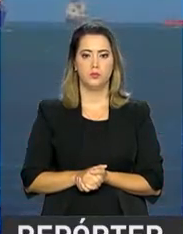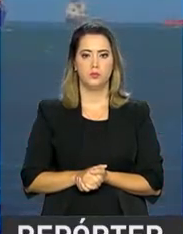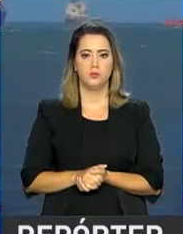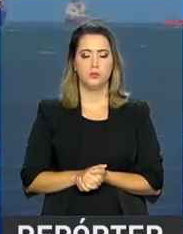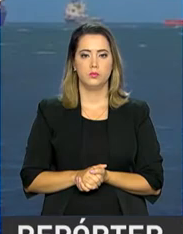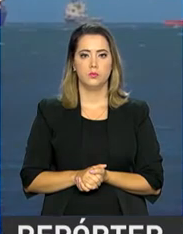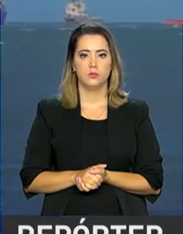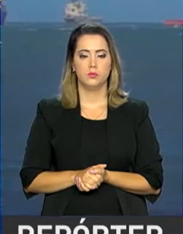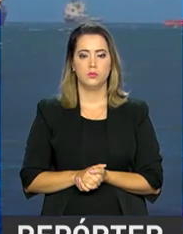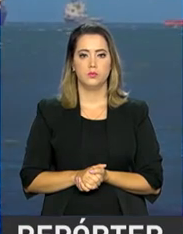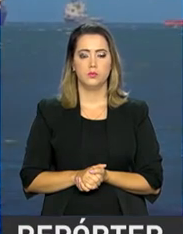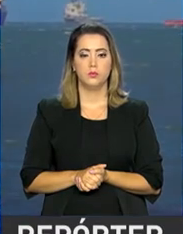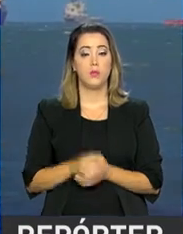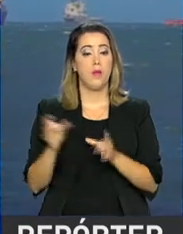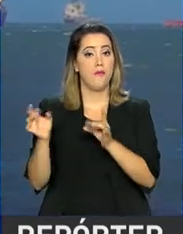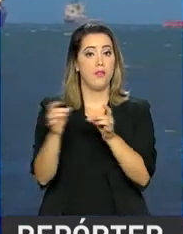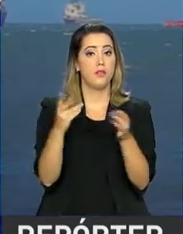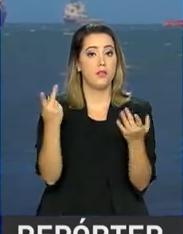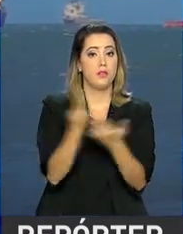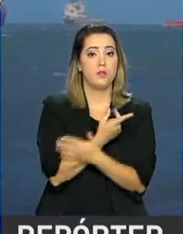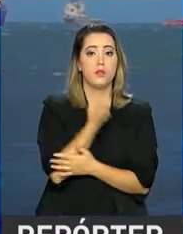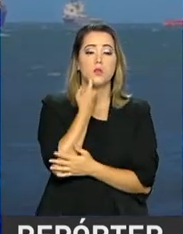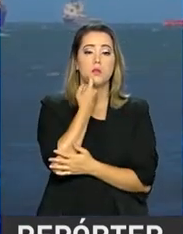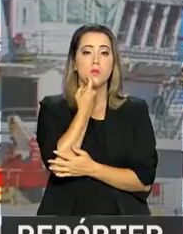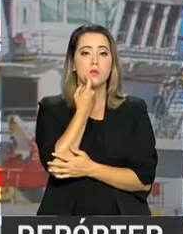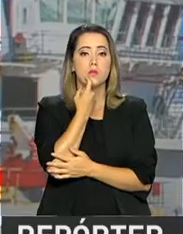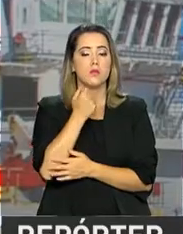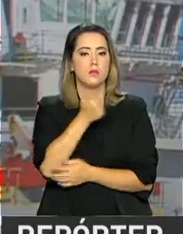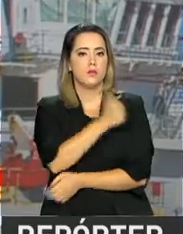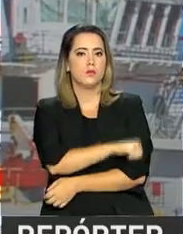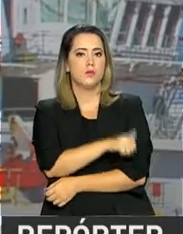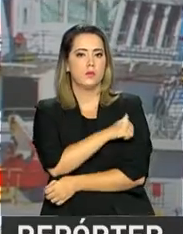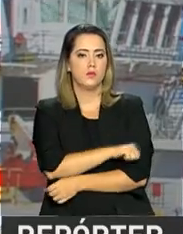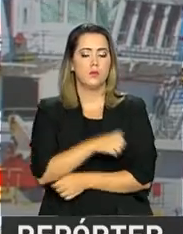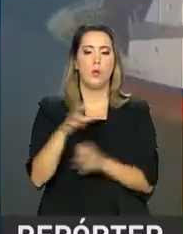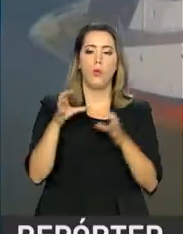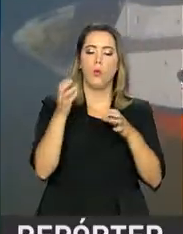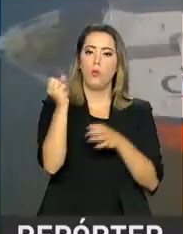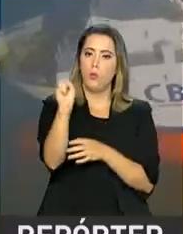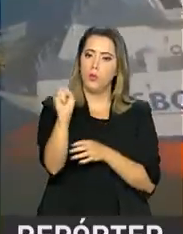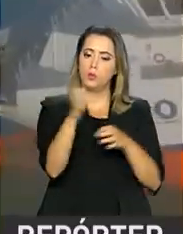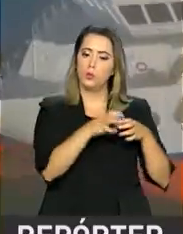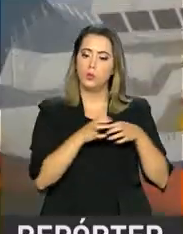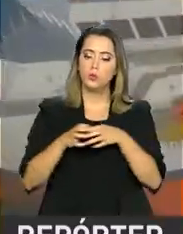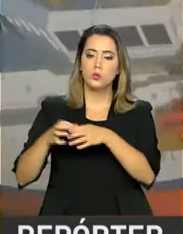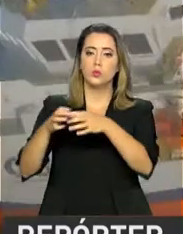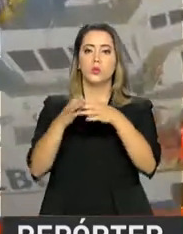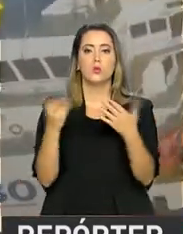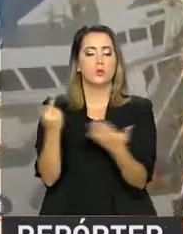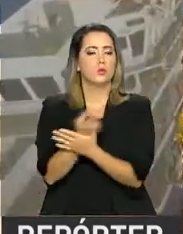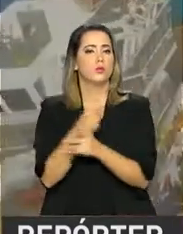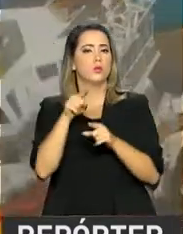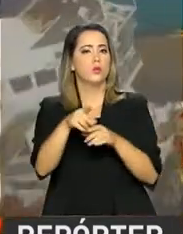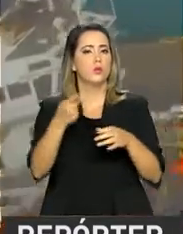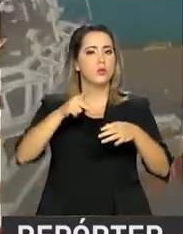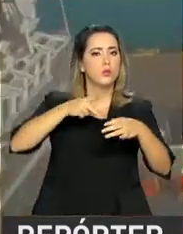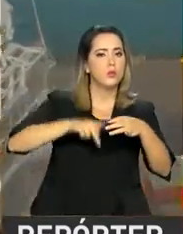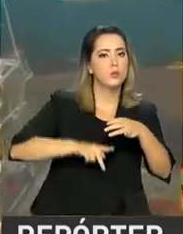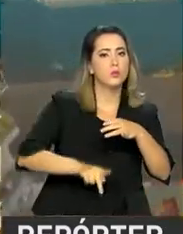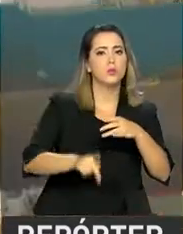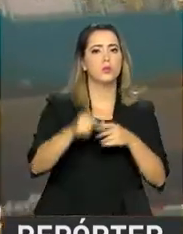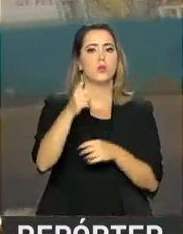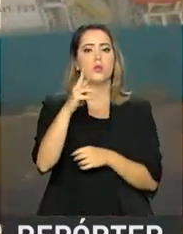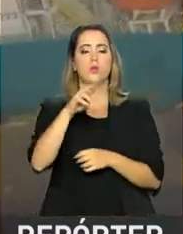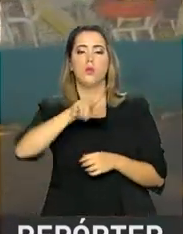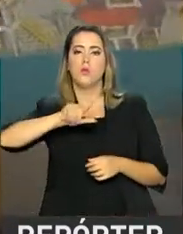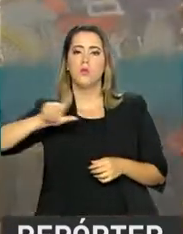o leilão que ocorre nesta sexta feira no rio de janeiro abrange oito blocos eles estão localizados na camada pré-sal nas bacias de campos